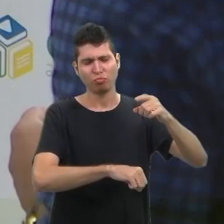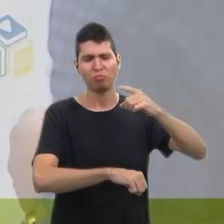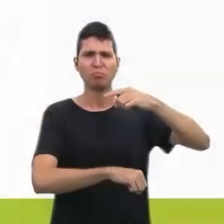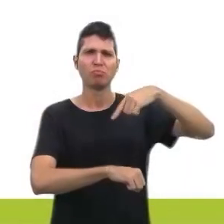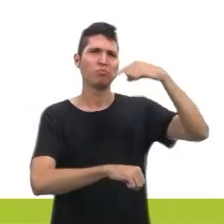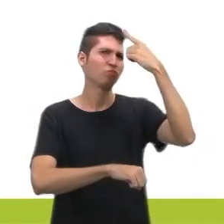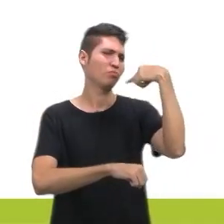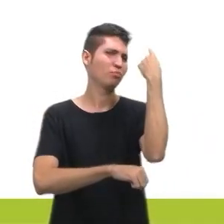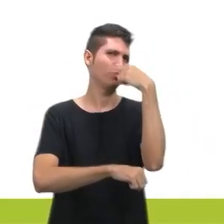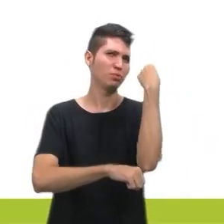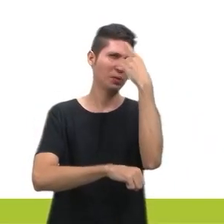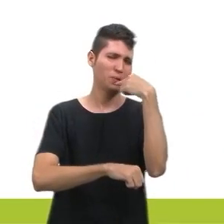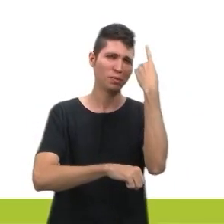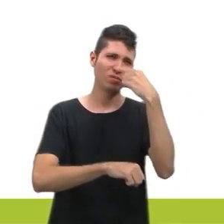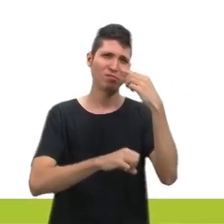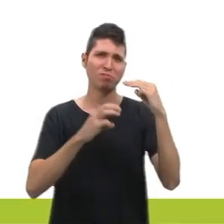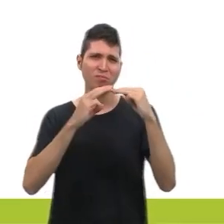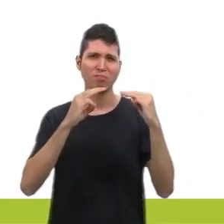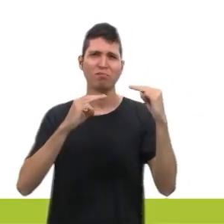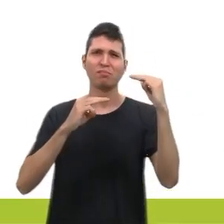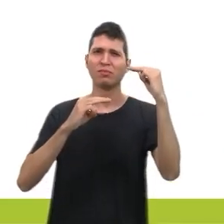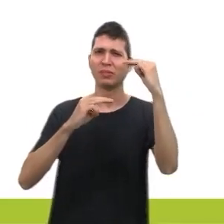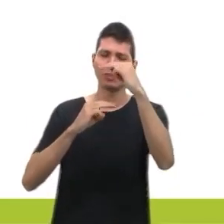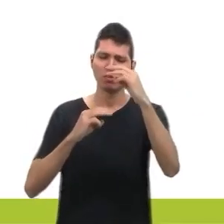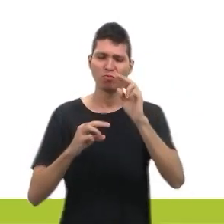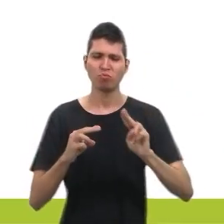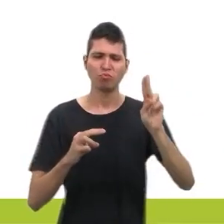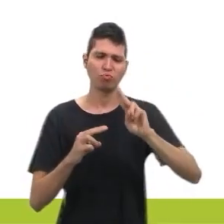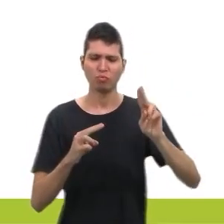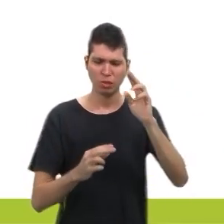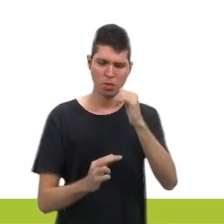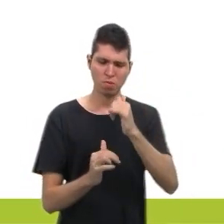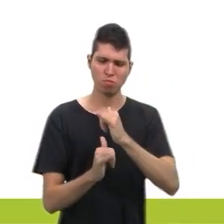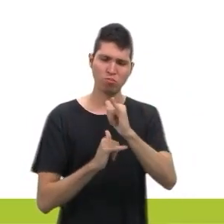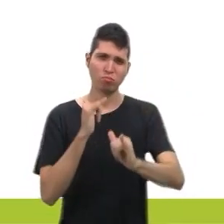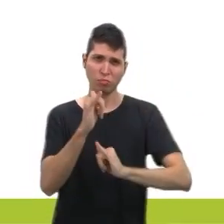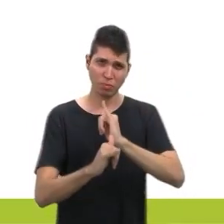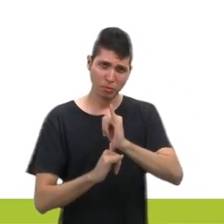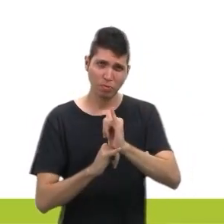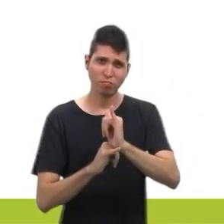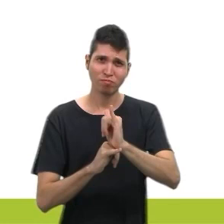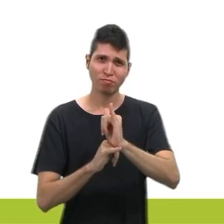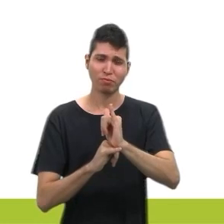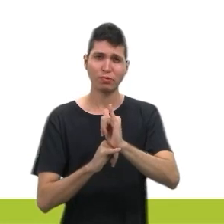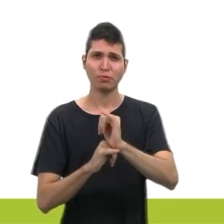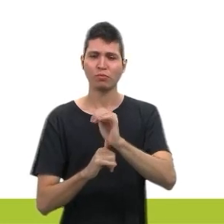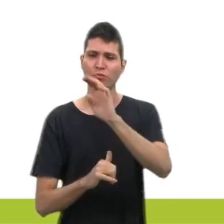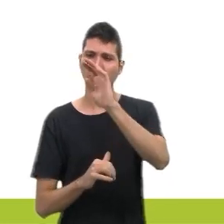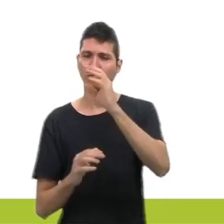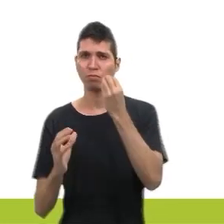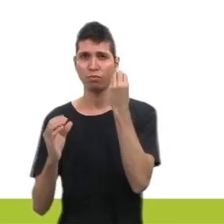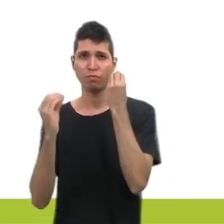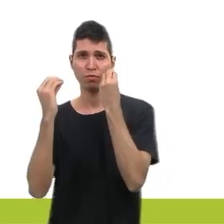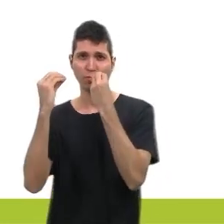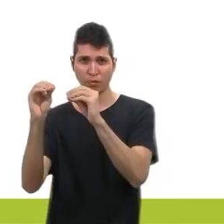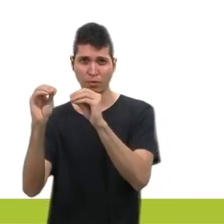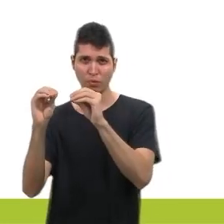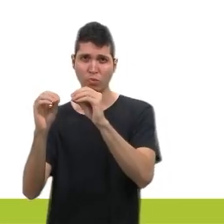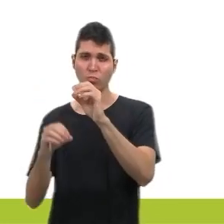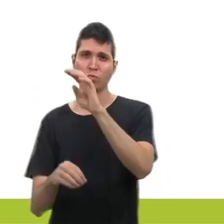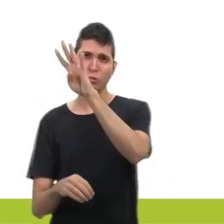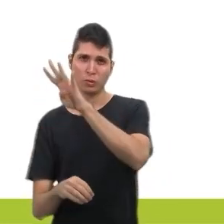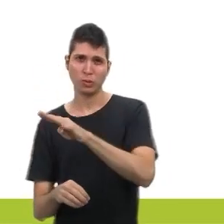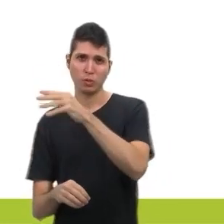horas, eles passavam na internet por dia. Os dados foram colocados na tabela a seguir. Marque, vamos ao